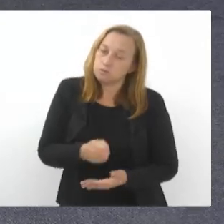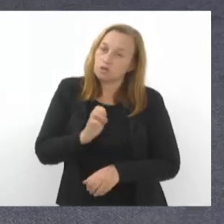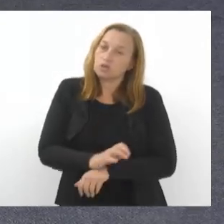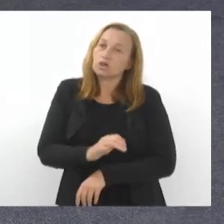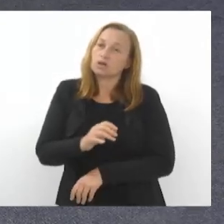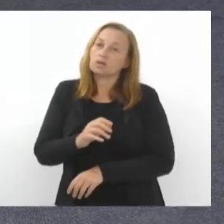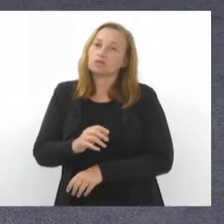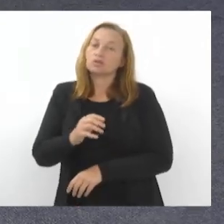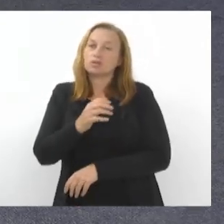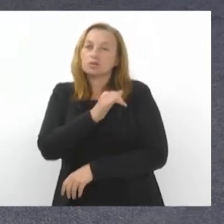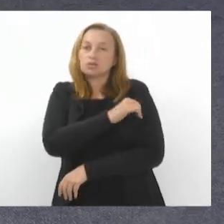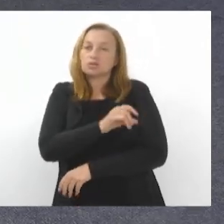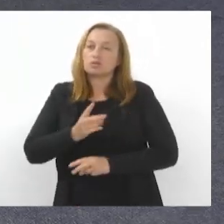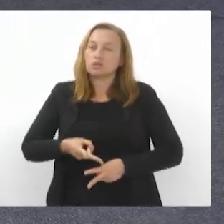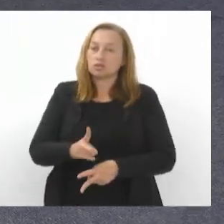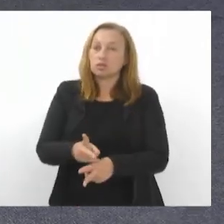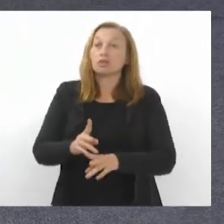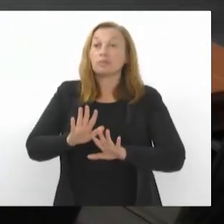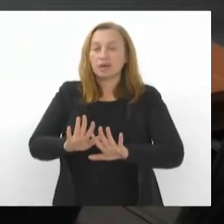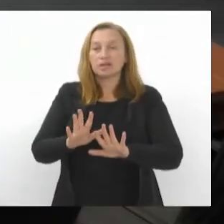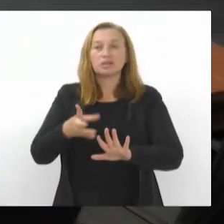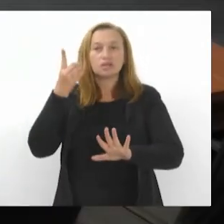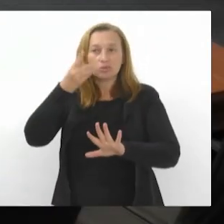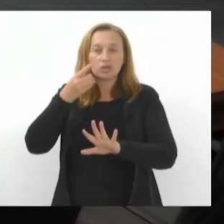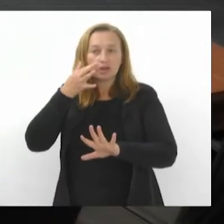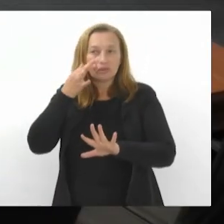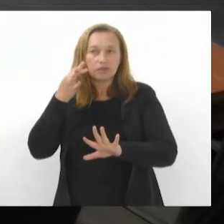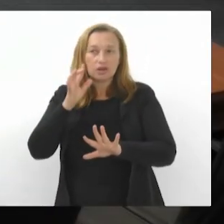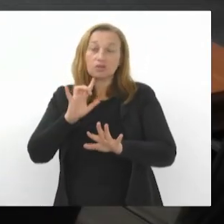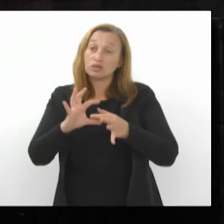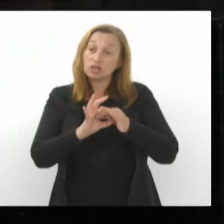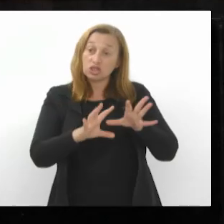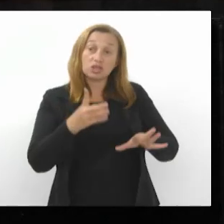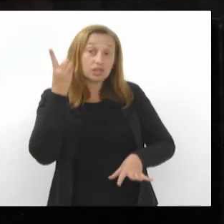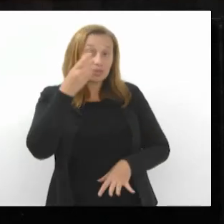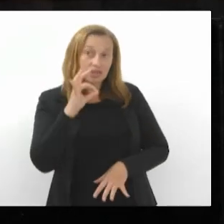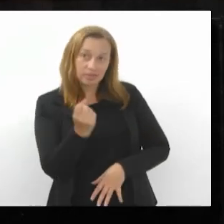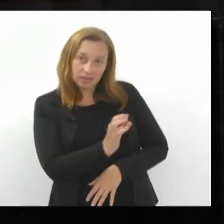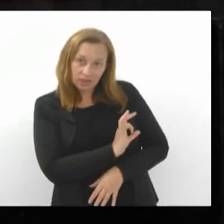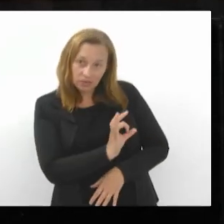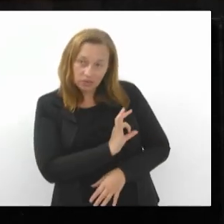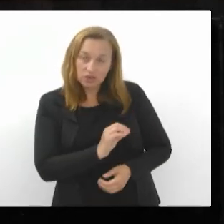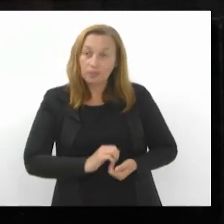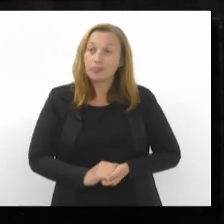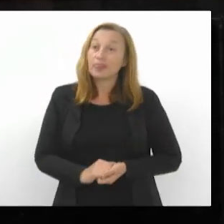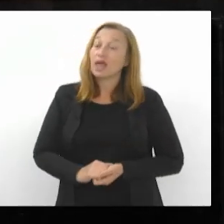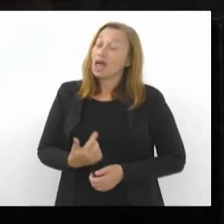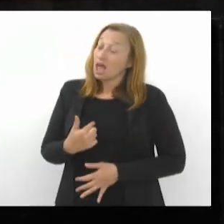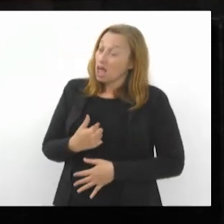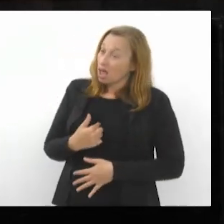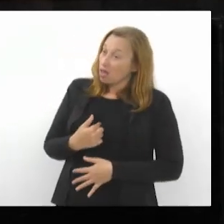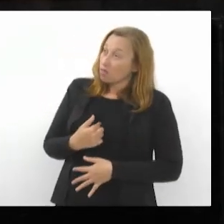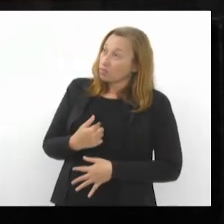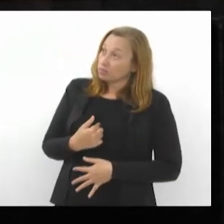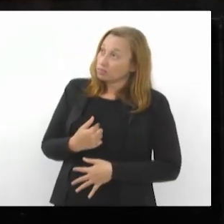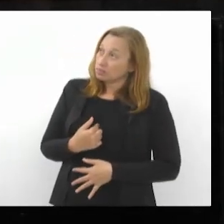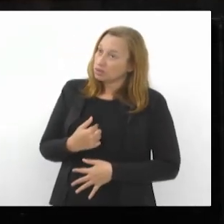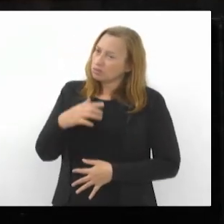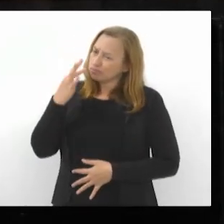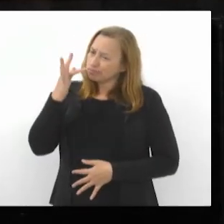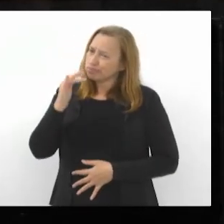vai continuar submetido. Agora, deputado Flávio, eu vou passar para a deputada Marta Rocha. Eu fiquei com um